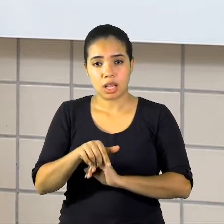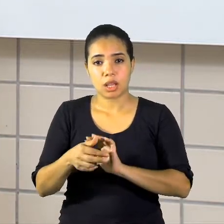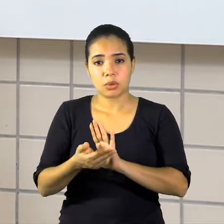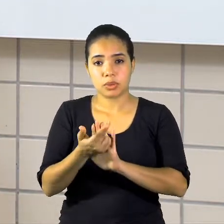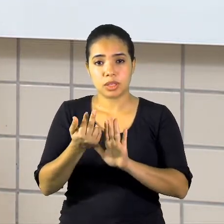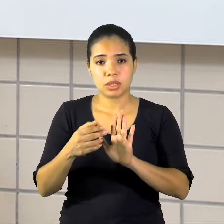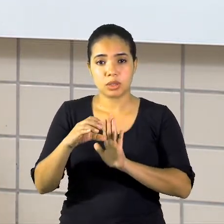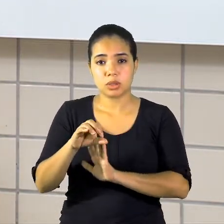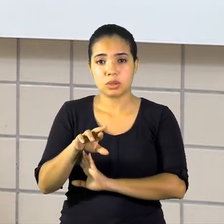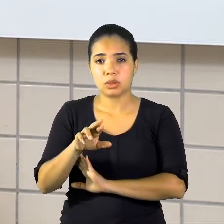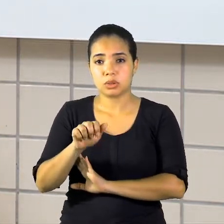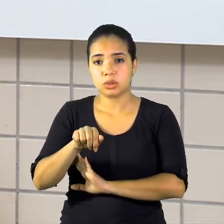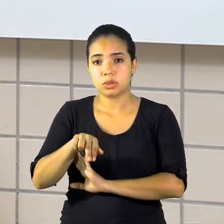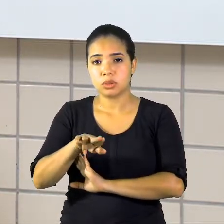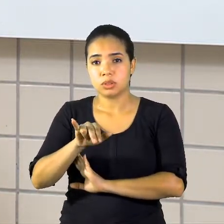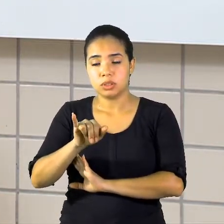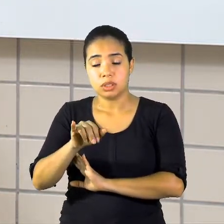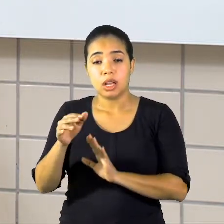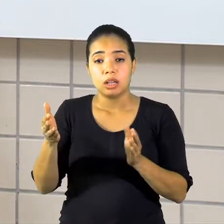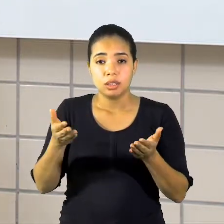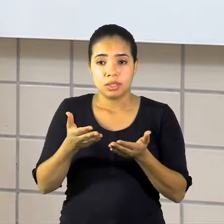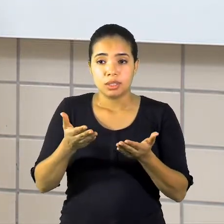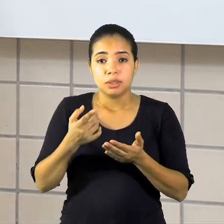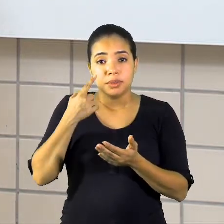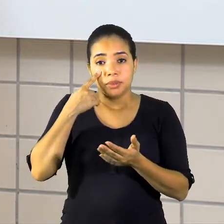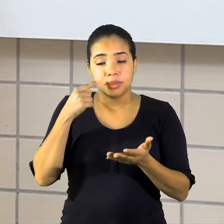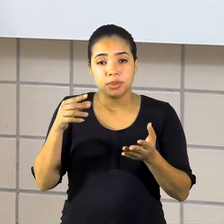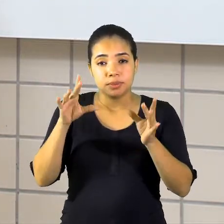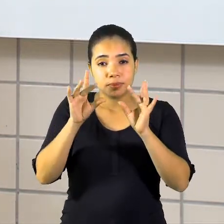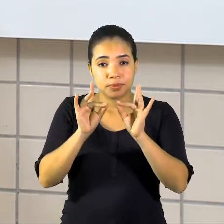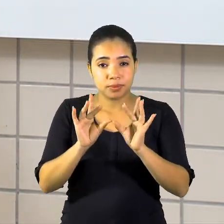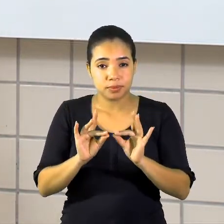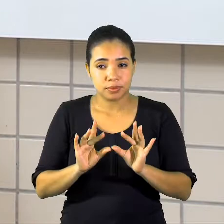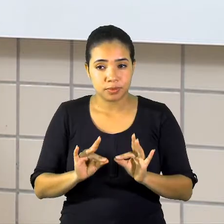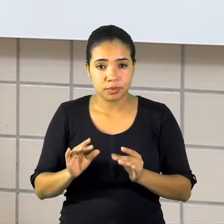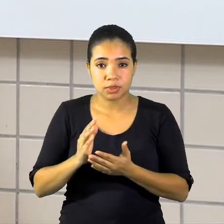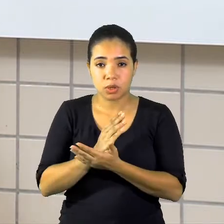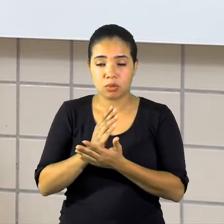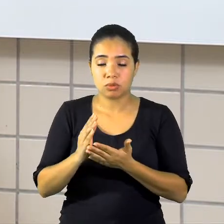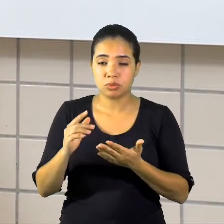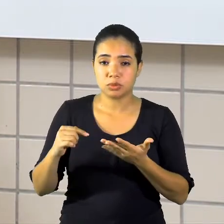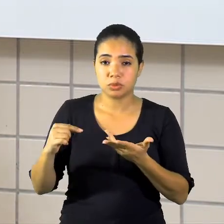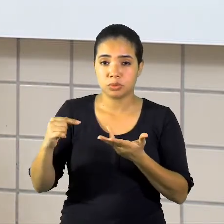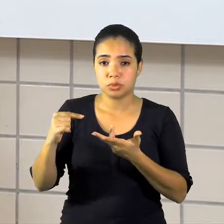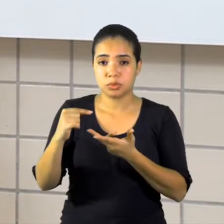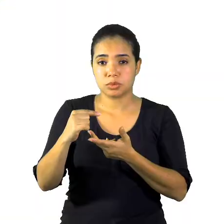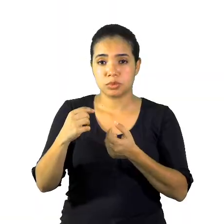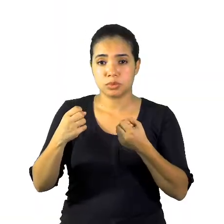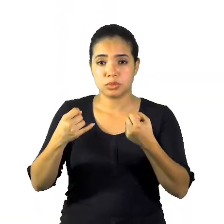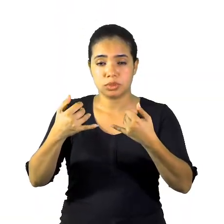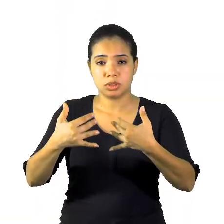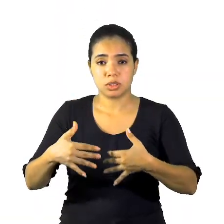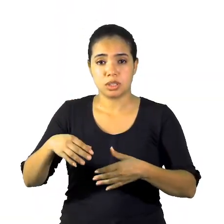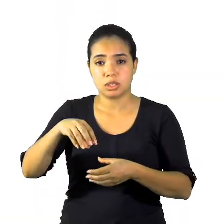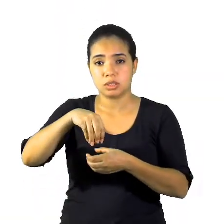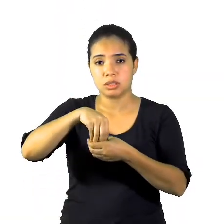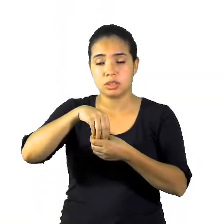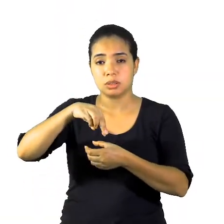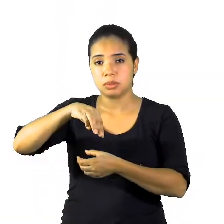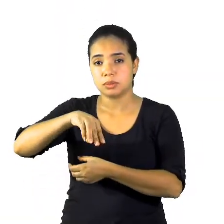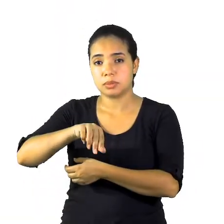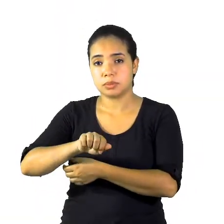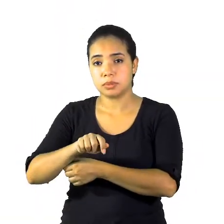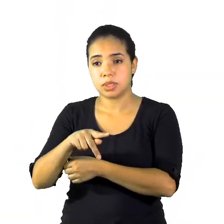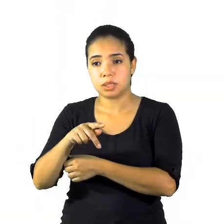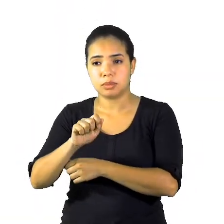croquis. Agora a gente vai para as definições de alguns elementos que eu vou ter no mapa, que é o caso da escala.